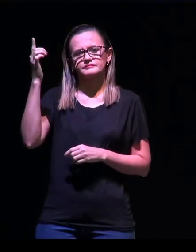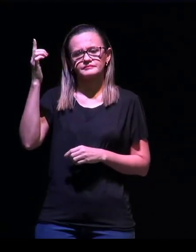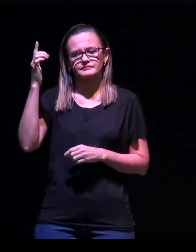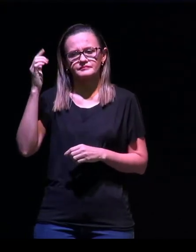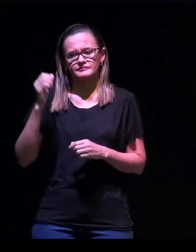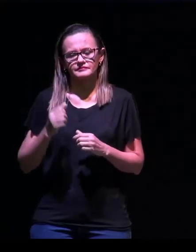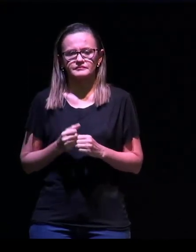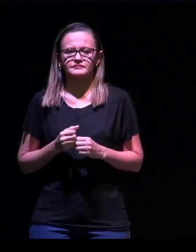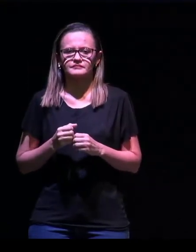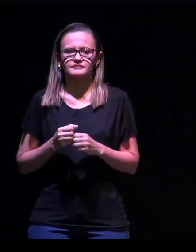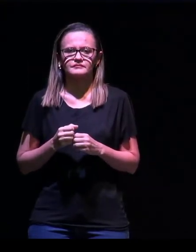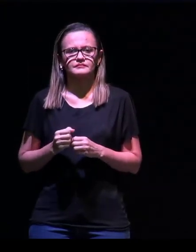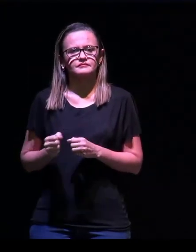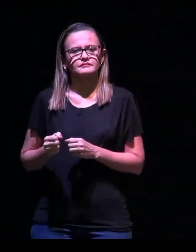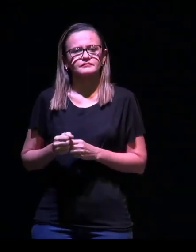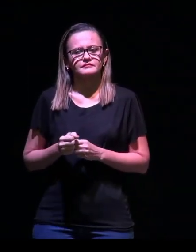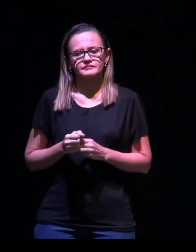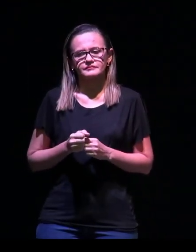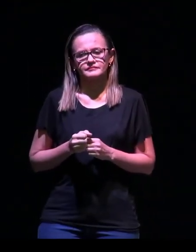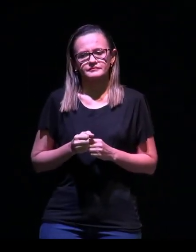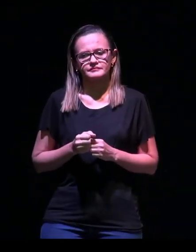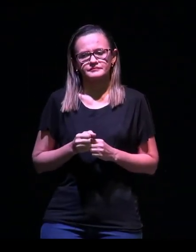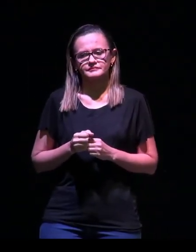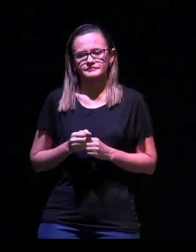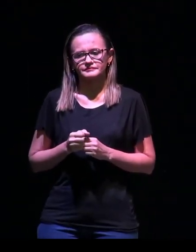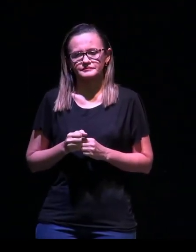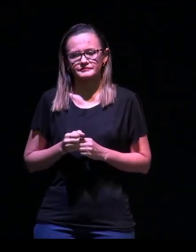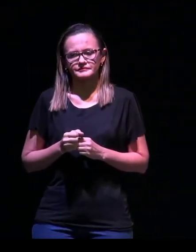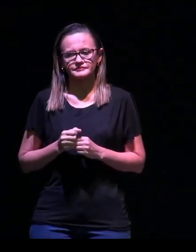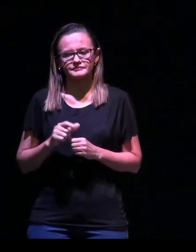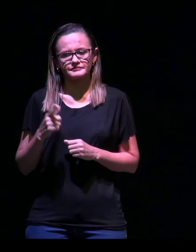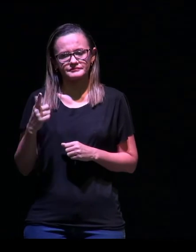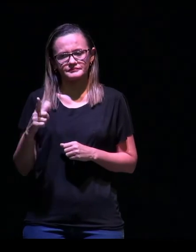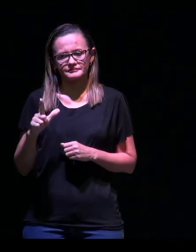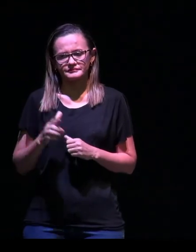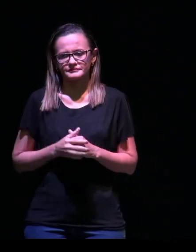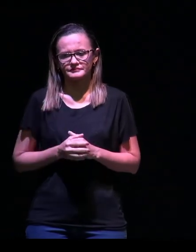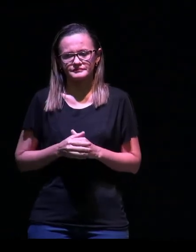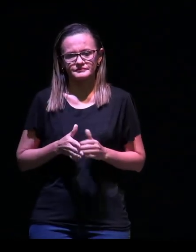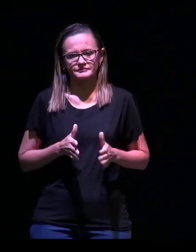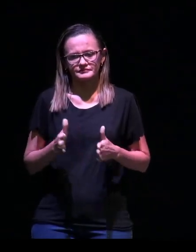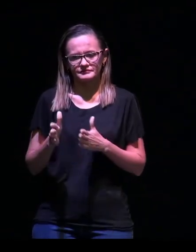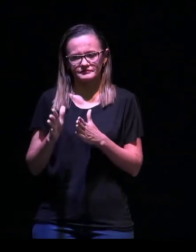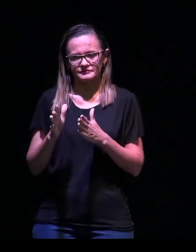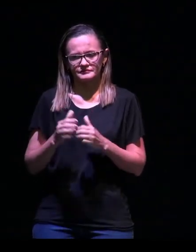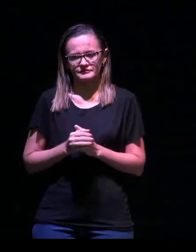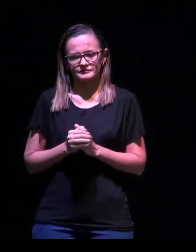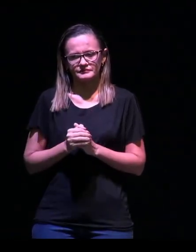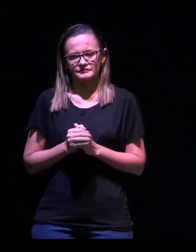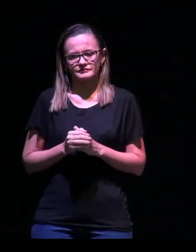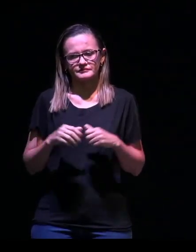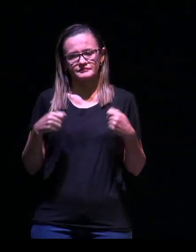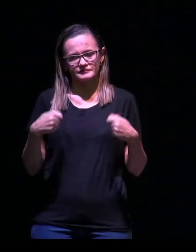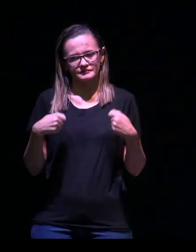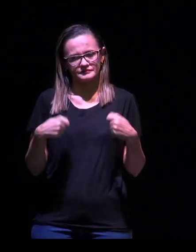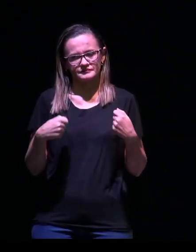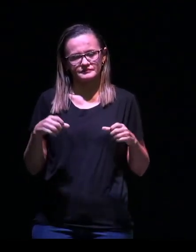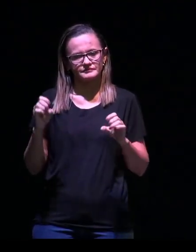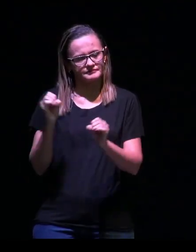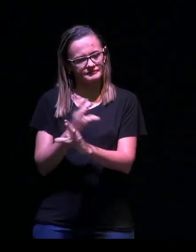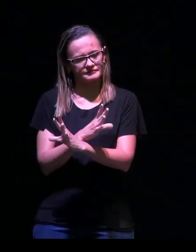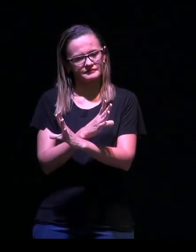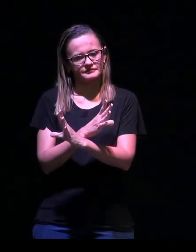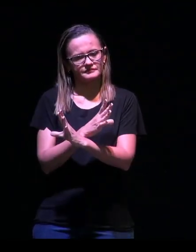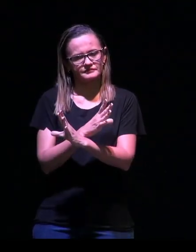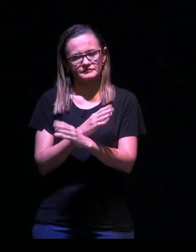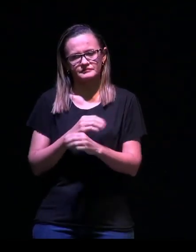não ser. Ou a gente pode pensar que não é nessa e ser. Certo? Então, por via das dúvidas, tem que estar preparado. Sabe, tem que